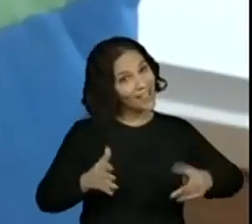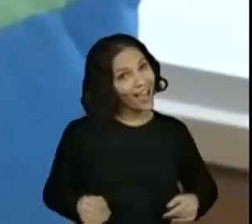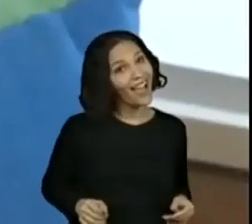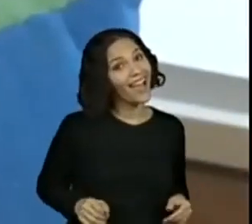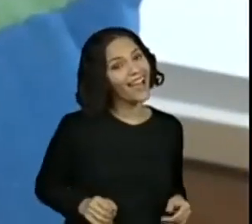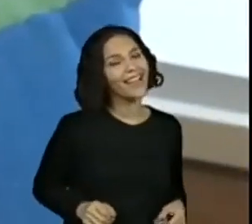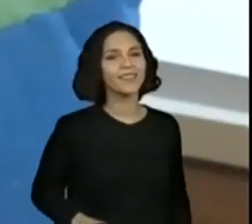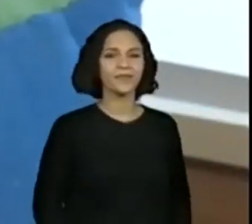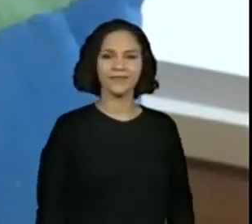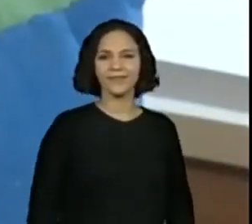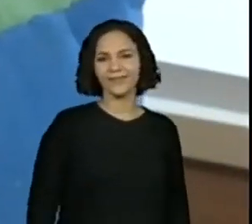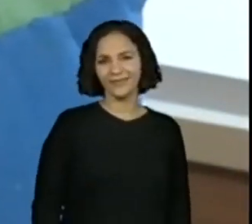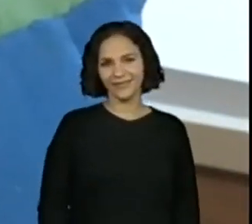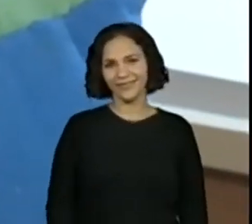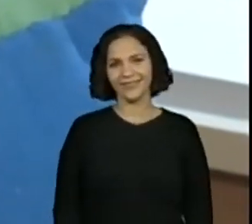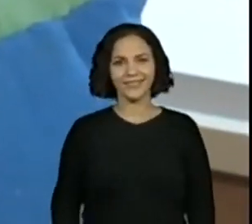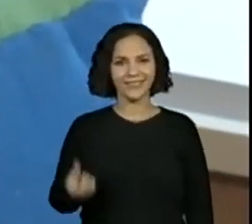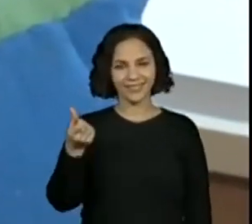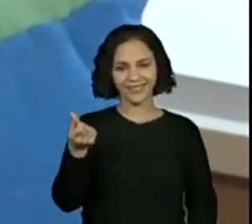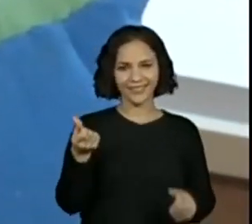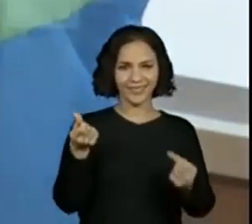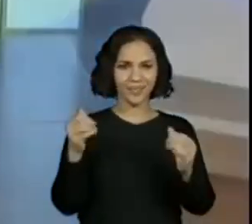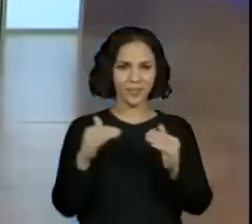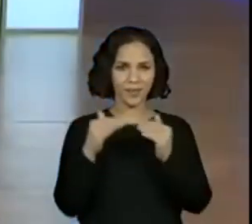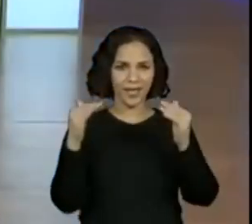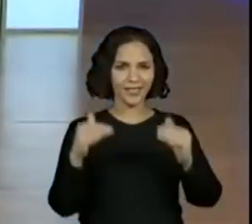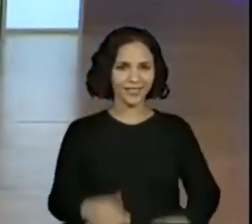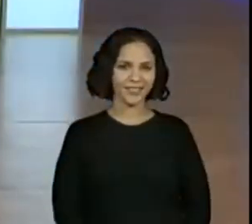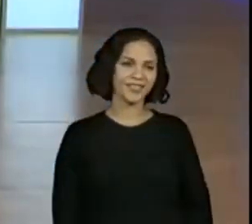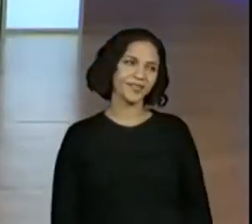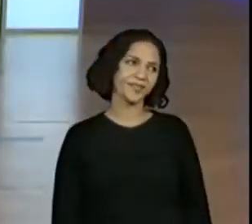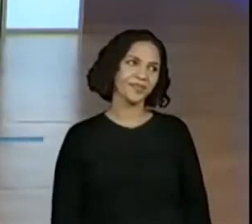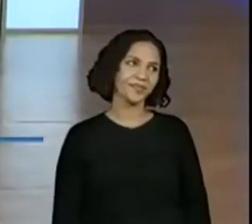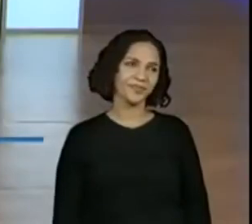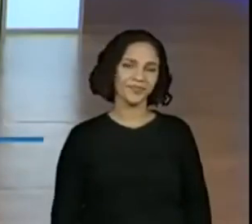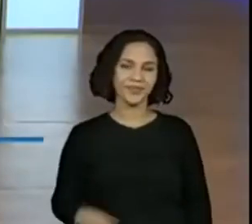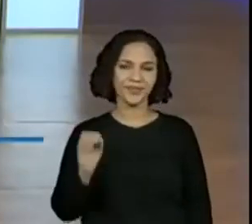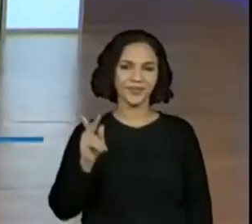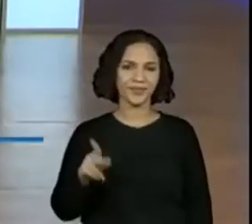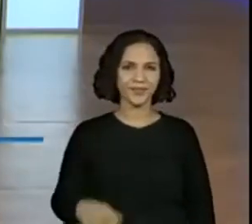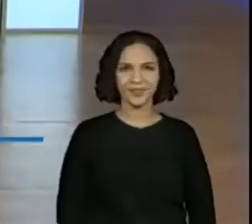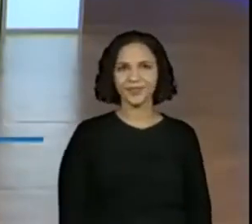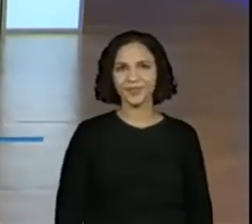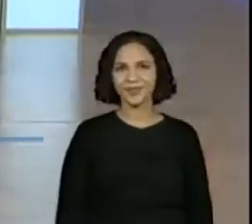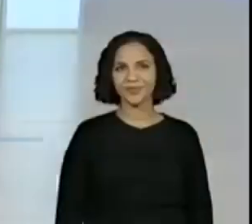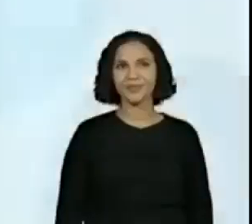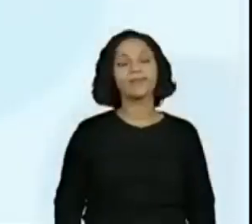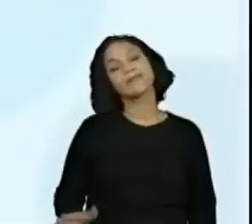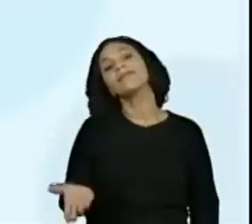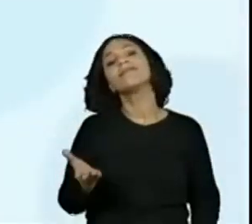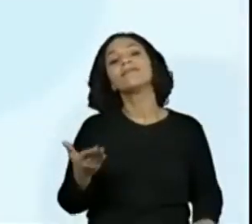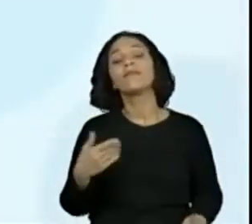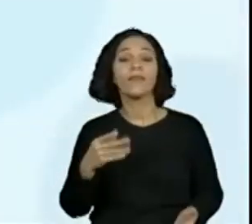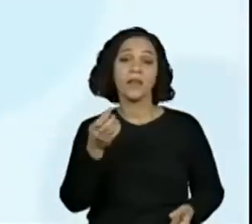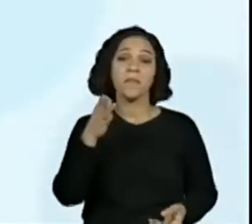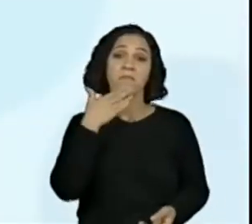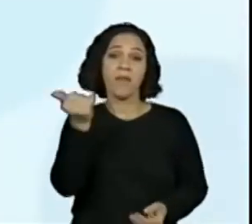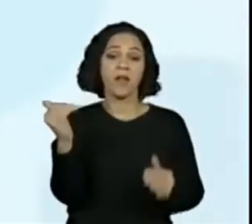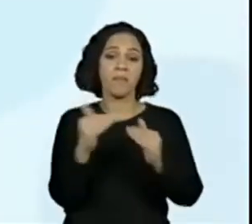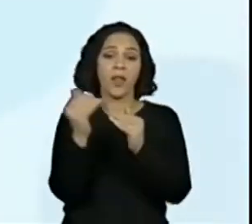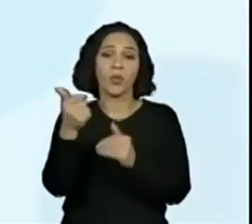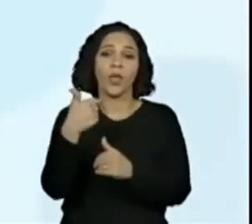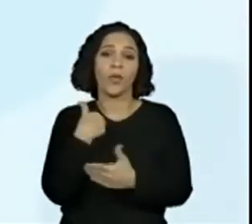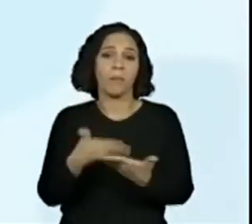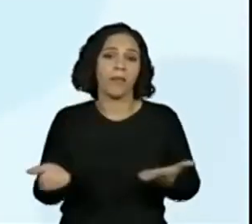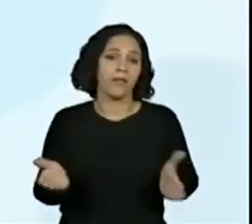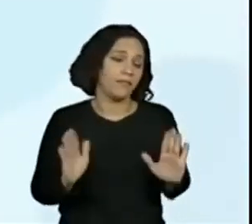gente também então igual igual beleza melhor empate do que eu perdendo